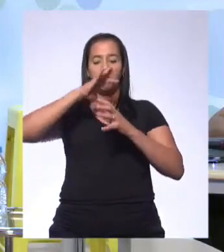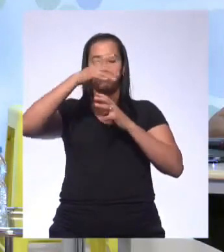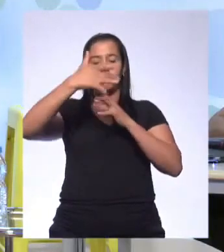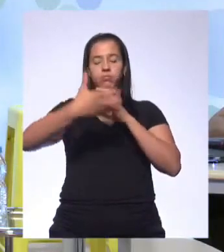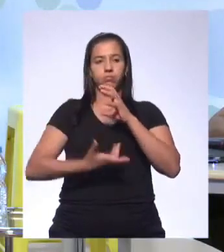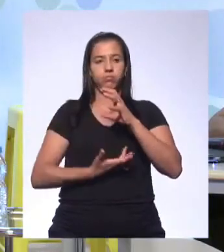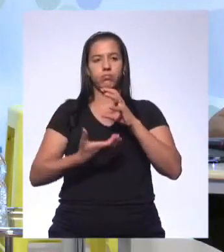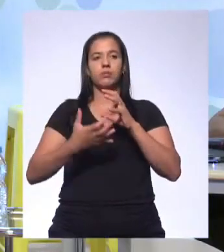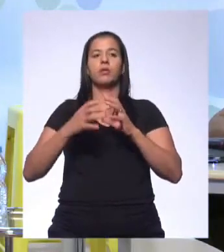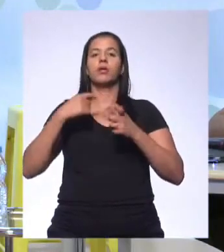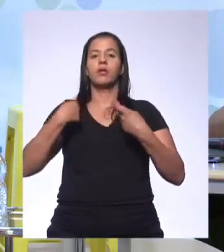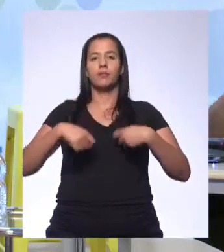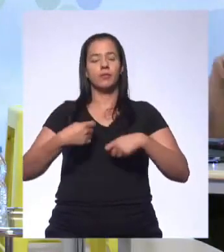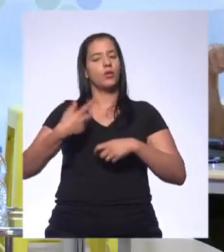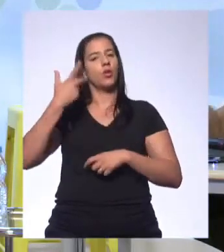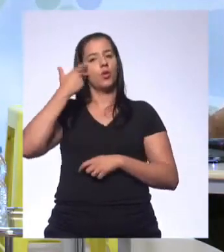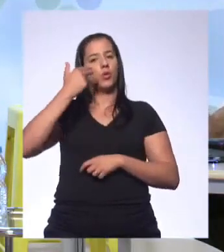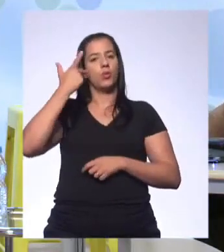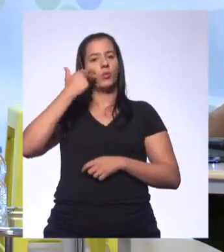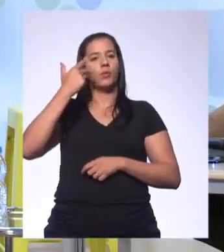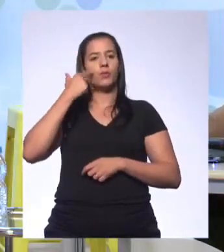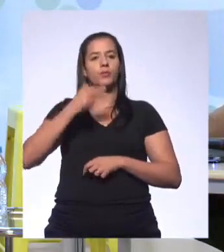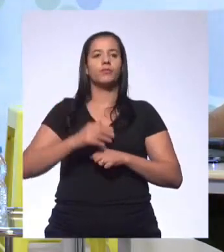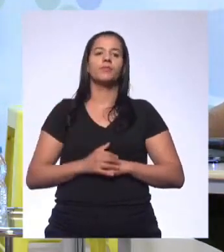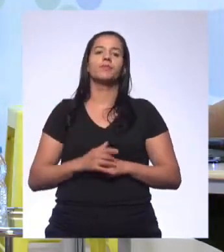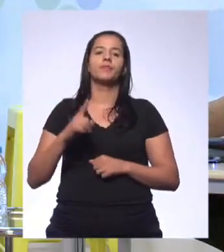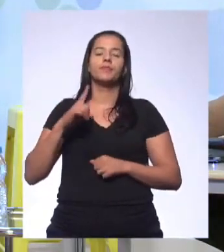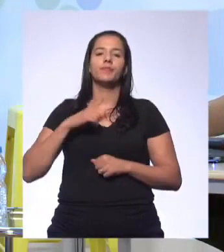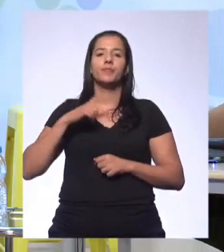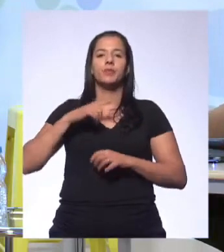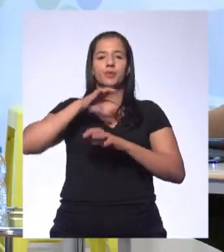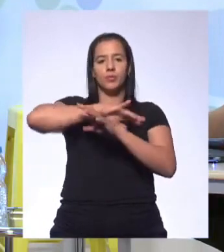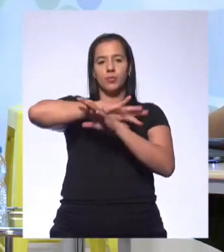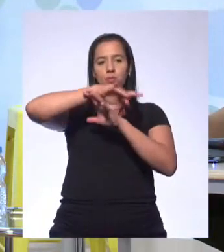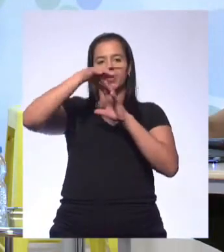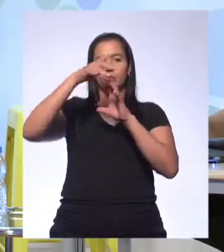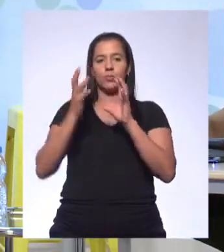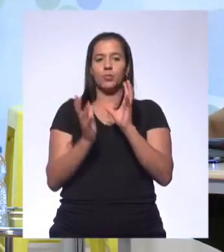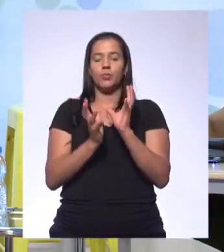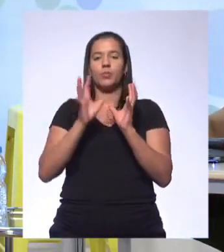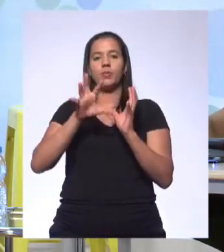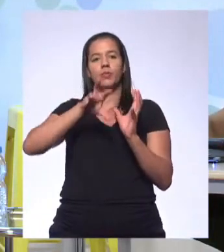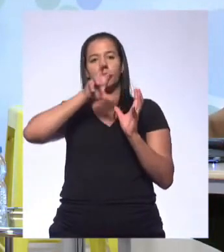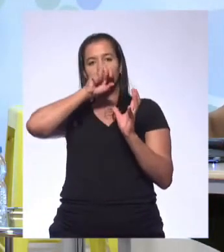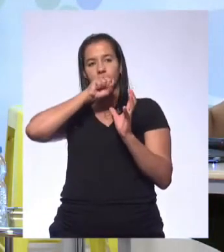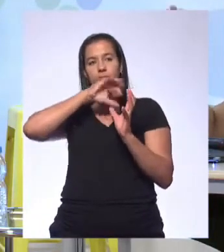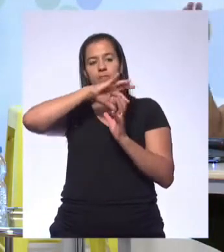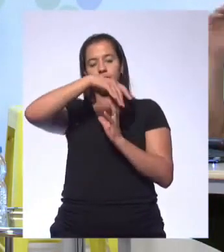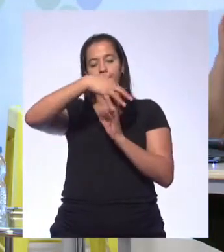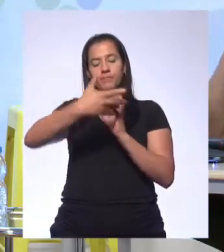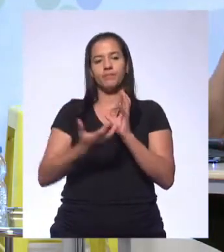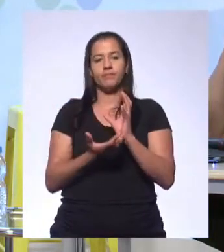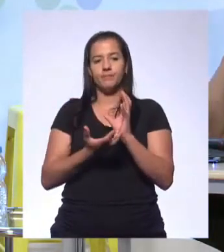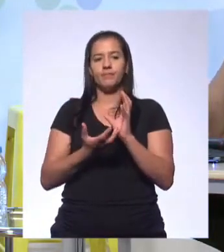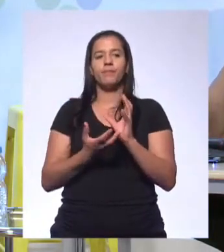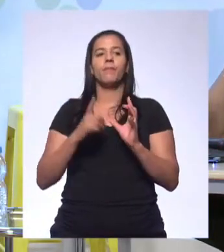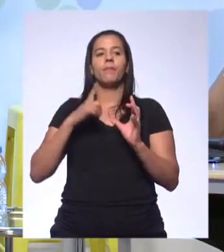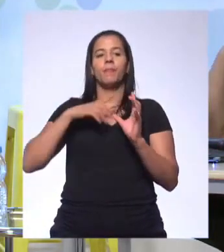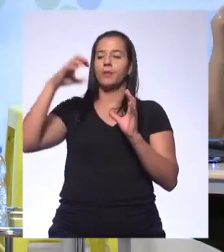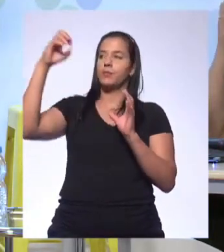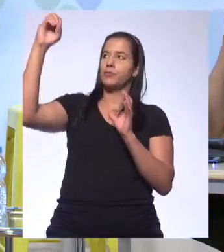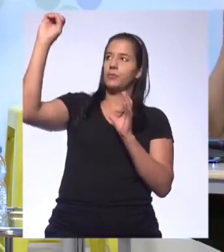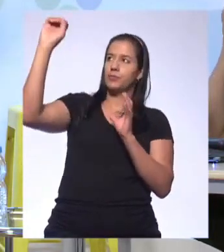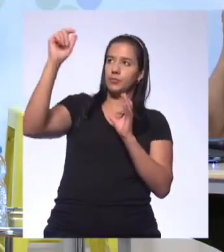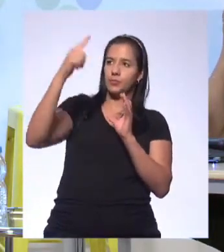ocorre naturalmente, ok? Que nós temos aí a atmosfera, que é a camada de ar que envolve a Terra. O Sol,